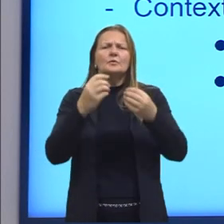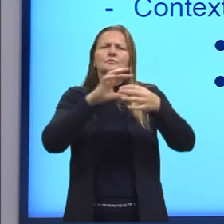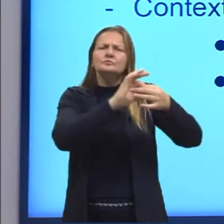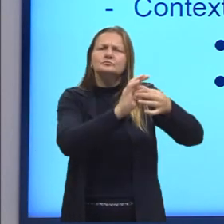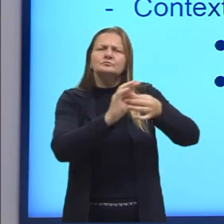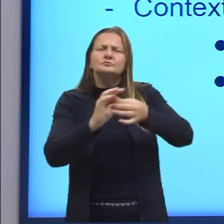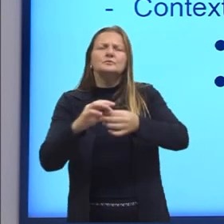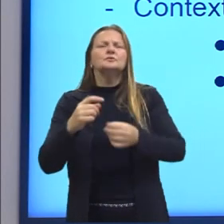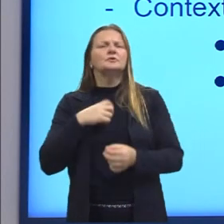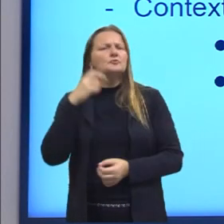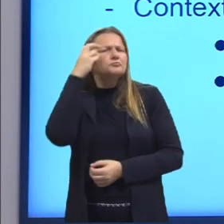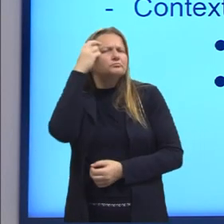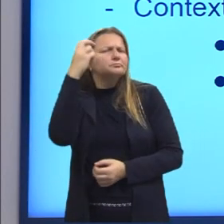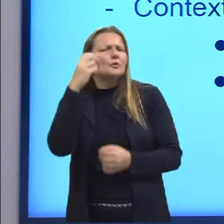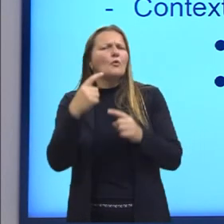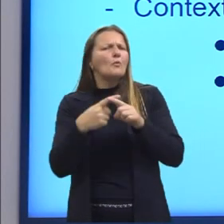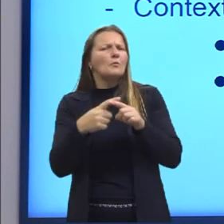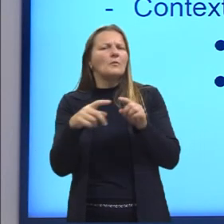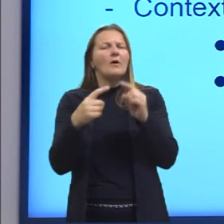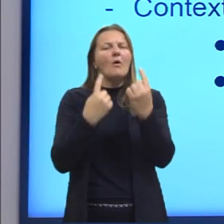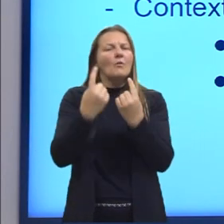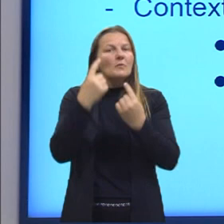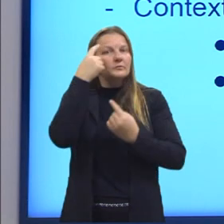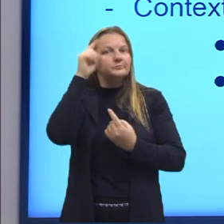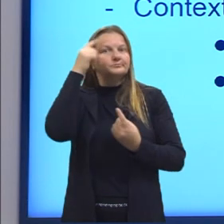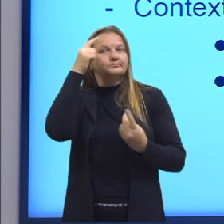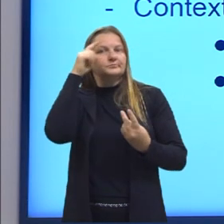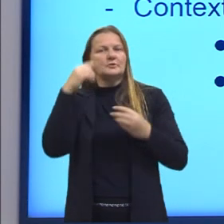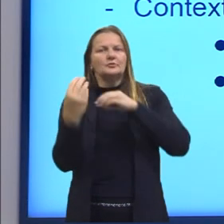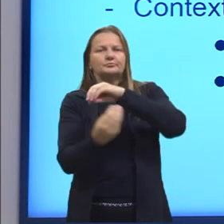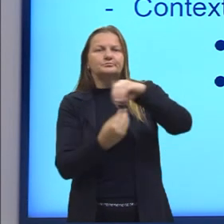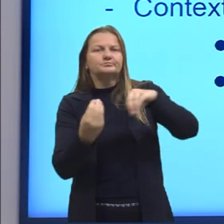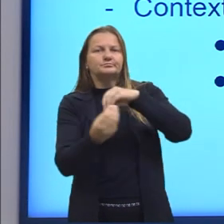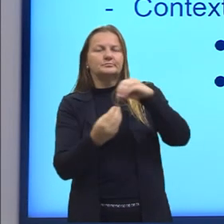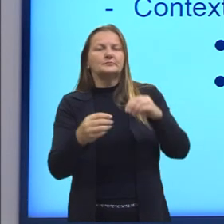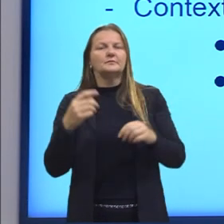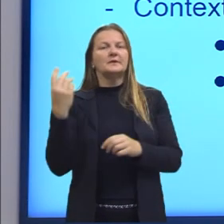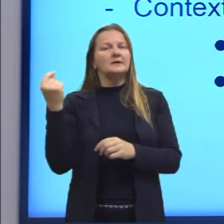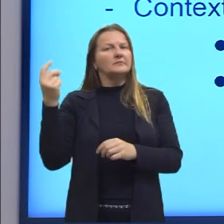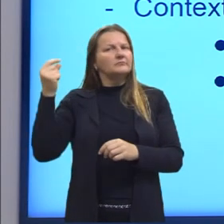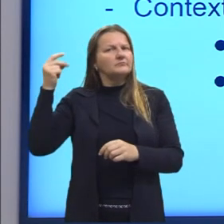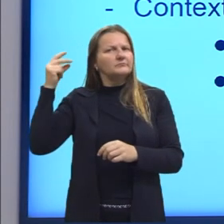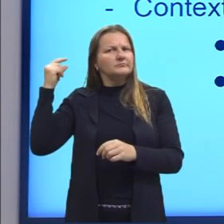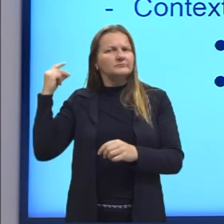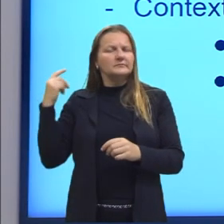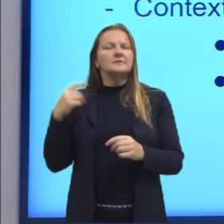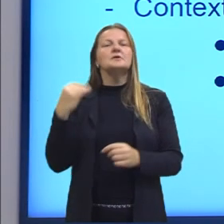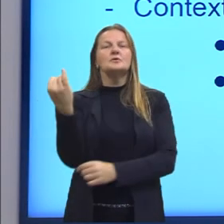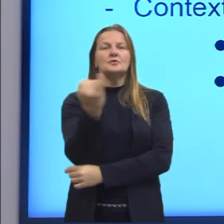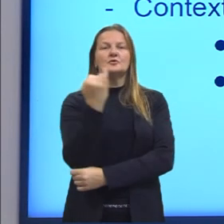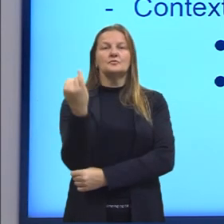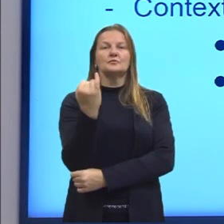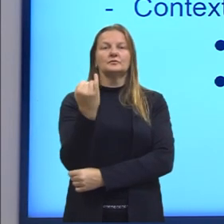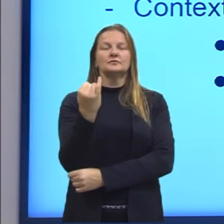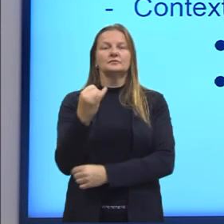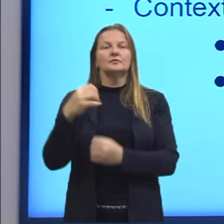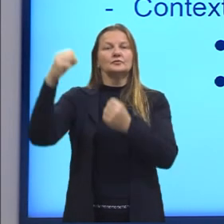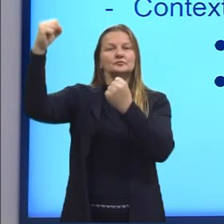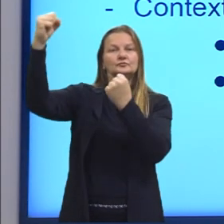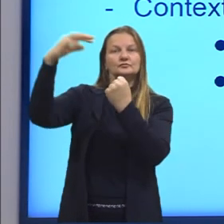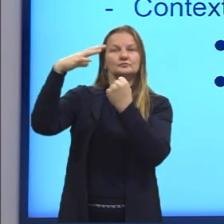um contexto intelectual aí né de algumas ideias que circulavam na época que eram muito importantes que eram do